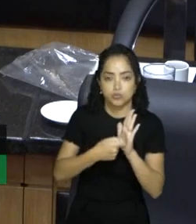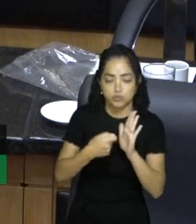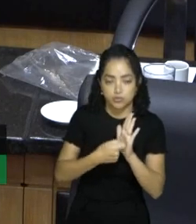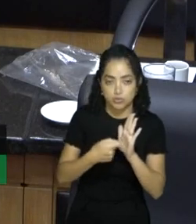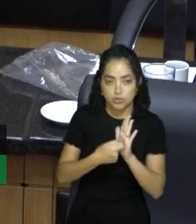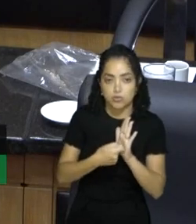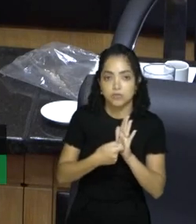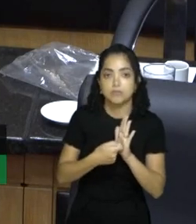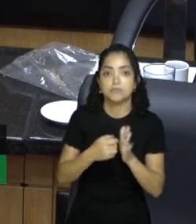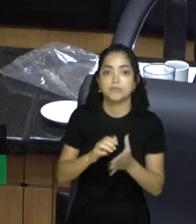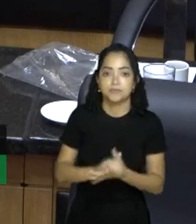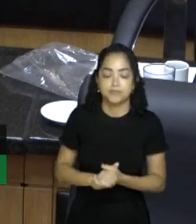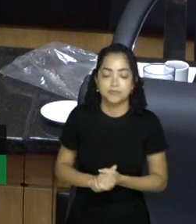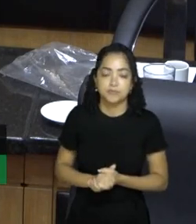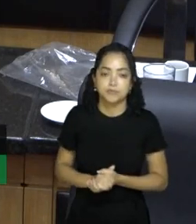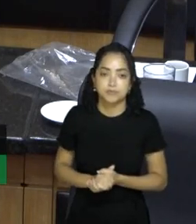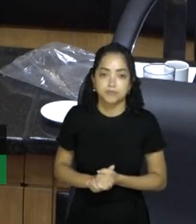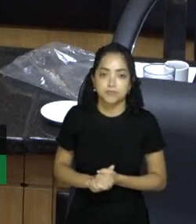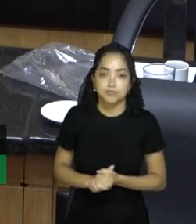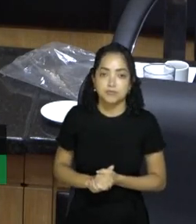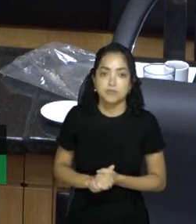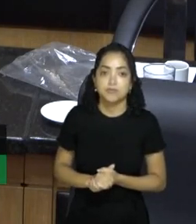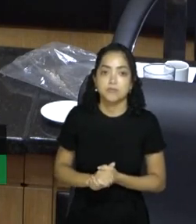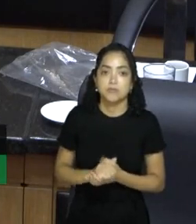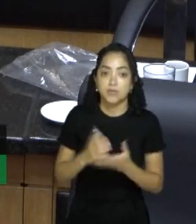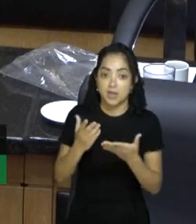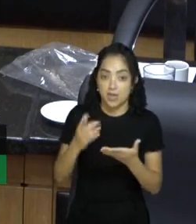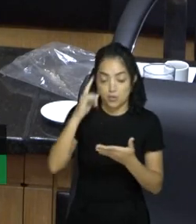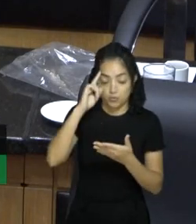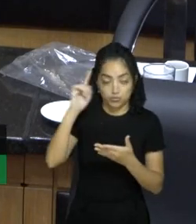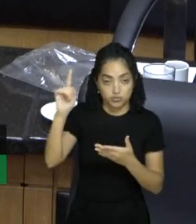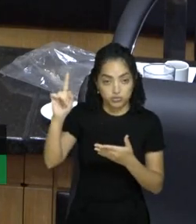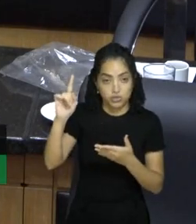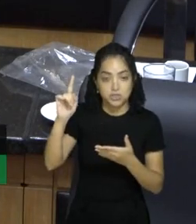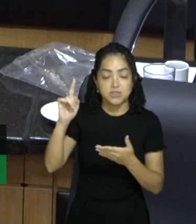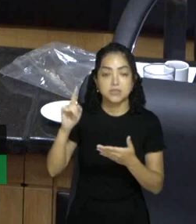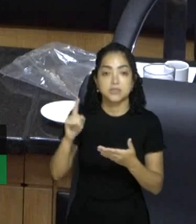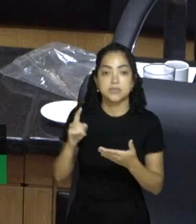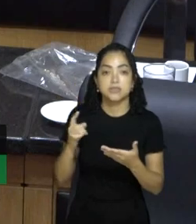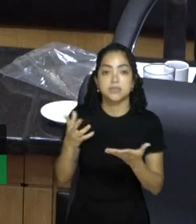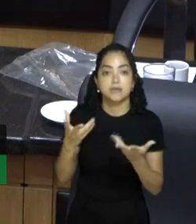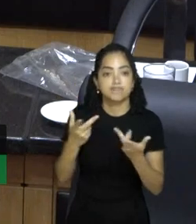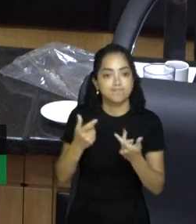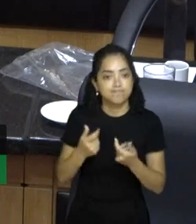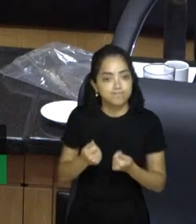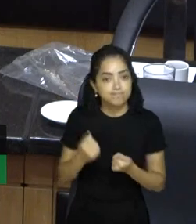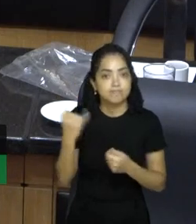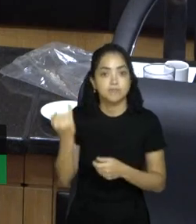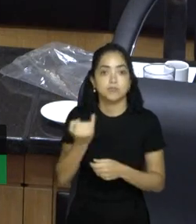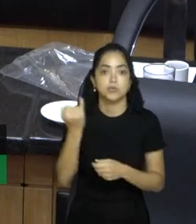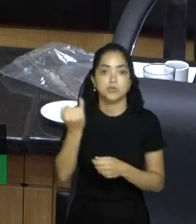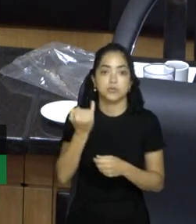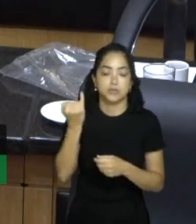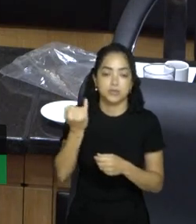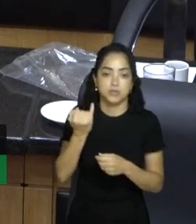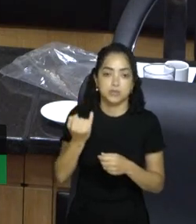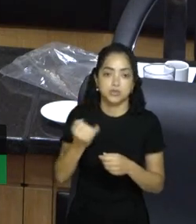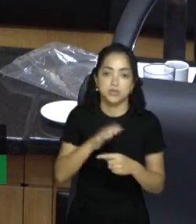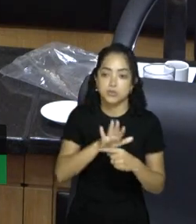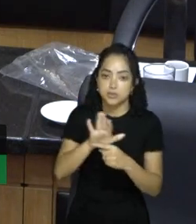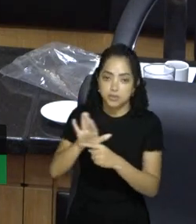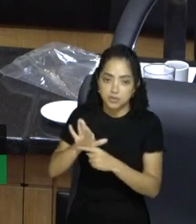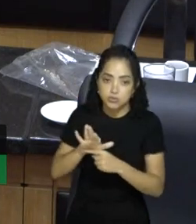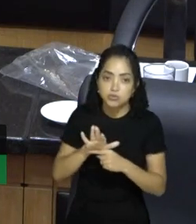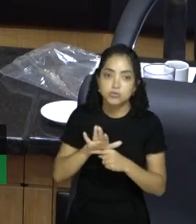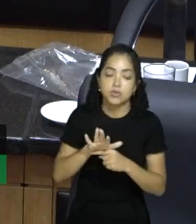então a Blumenau para Itajaí então é um dia memorável para todos aqueles que ajudaram essa etapa da oração